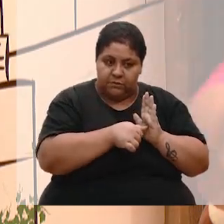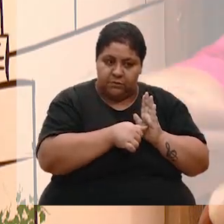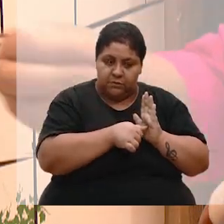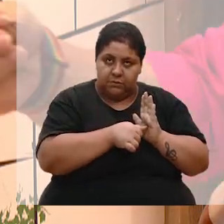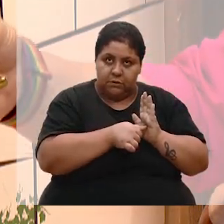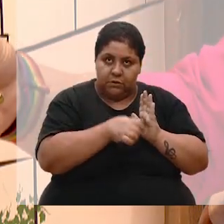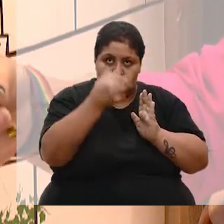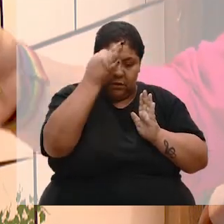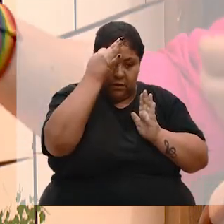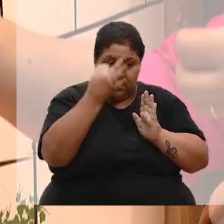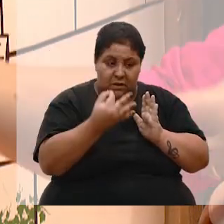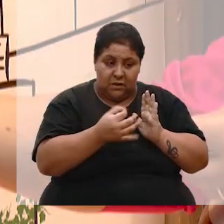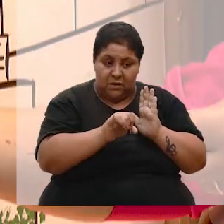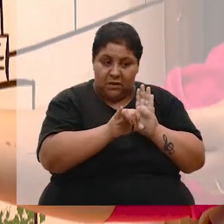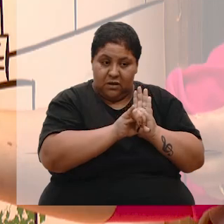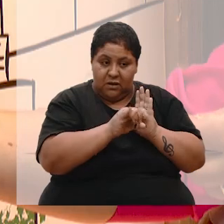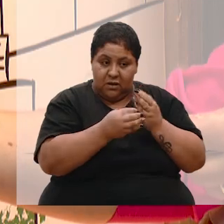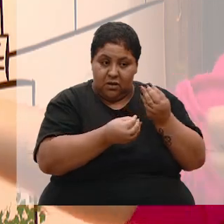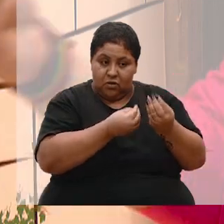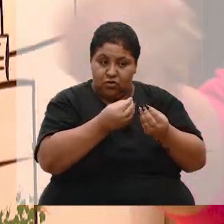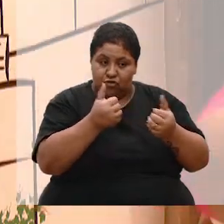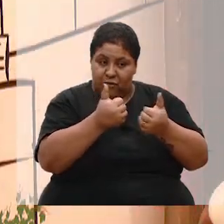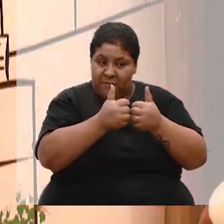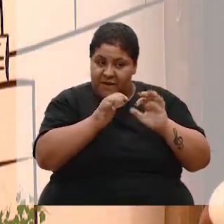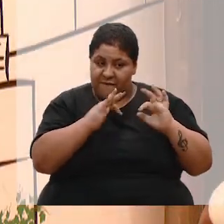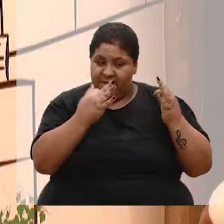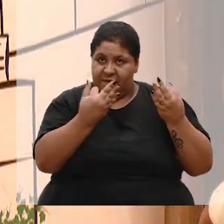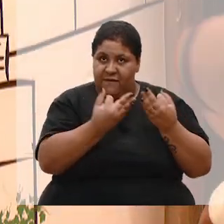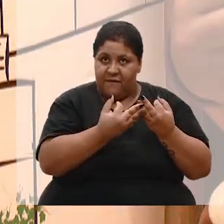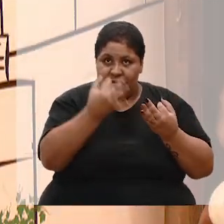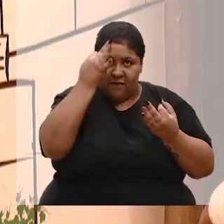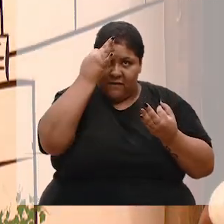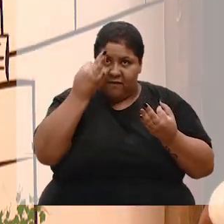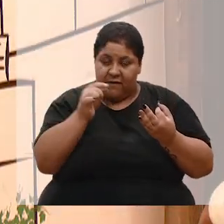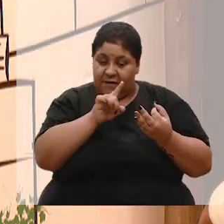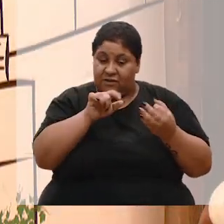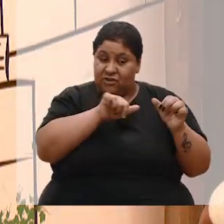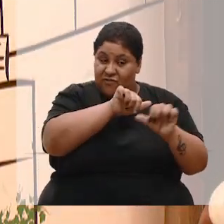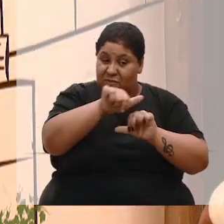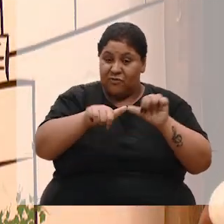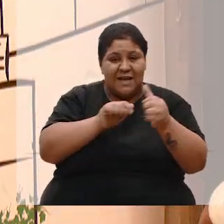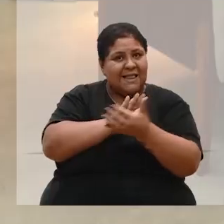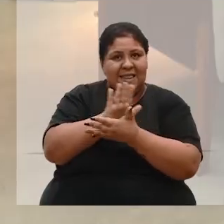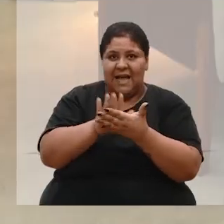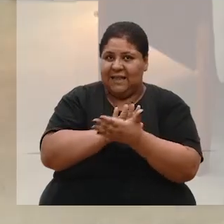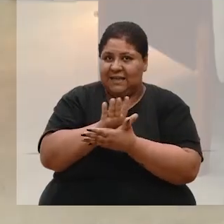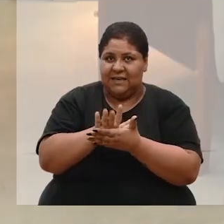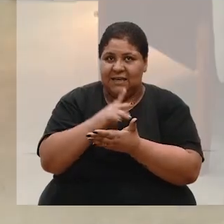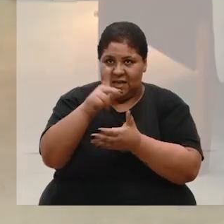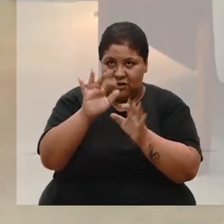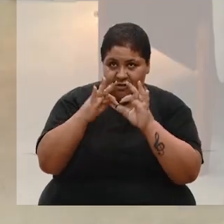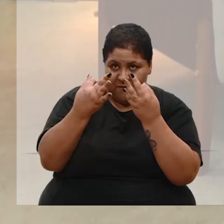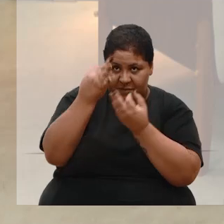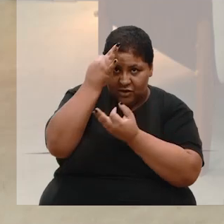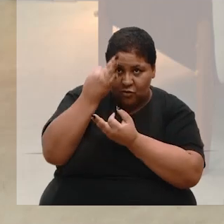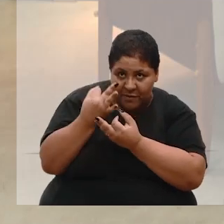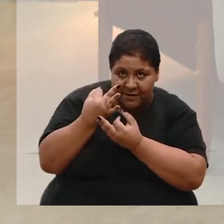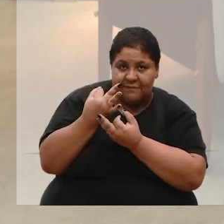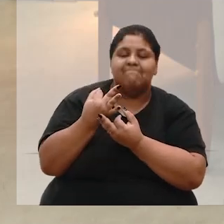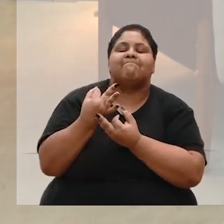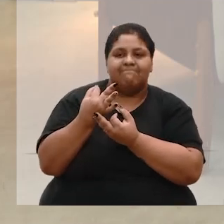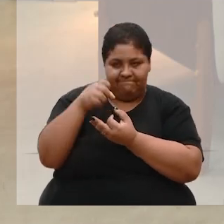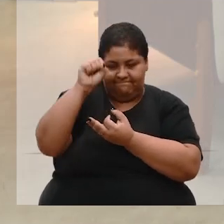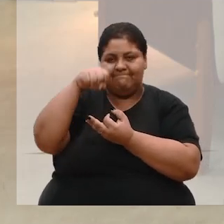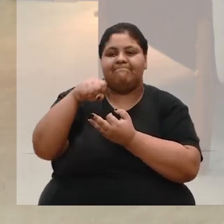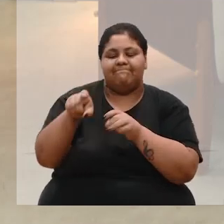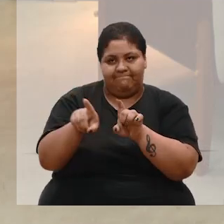me entender com a minha identidade, com a minha família. E entender que isso não vai mudar nada. E a tua família te entender. E a minha família